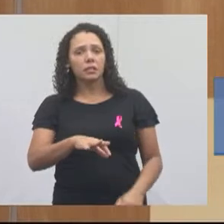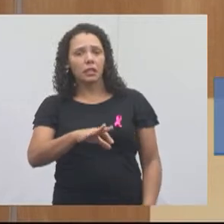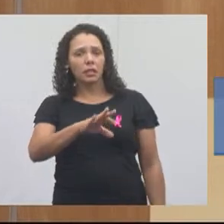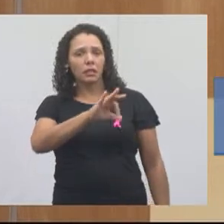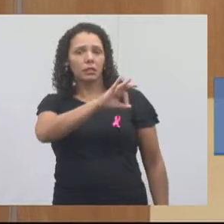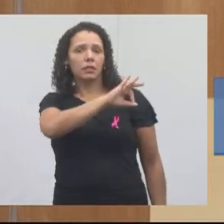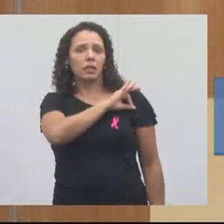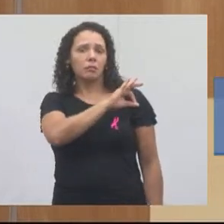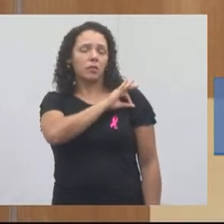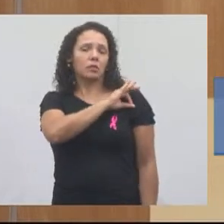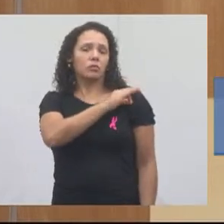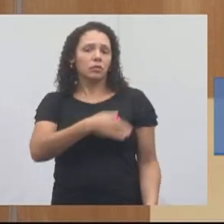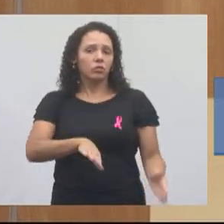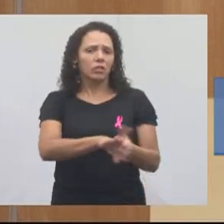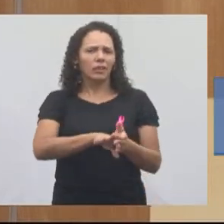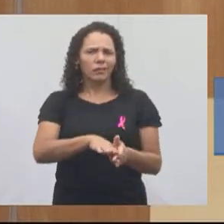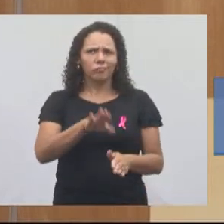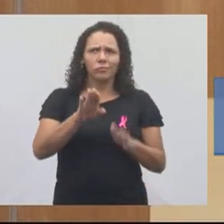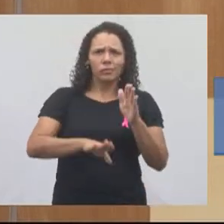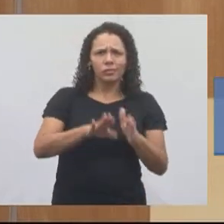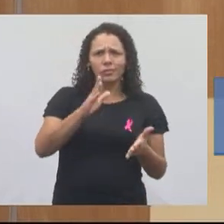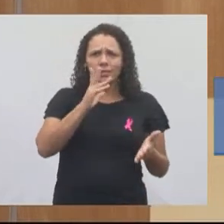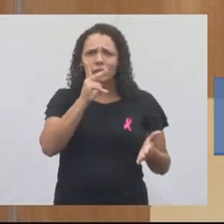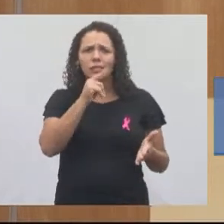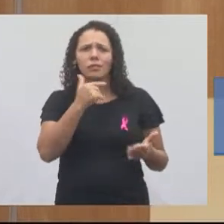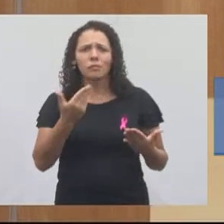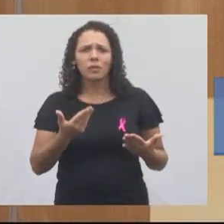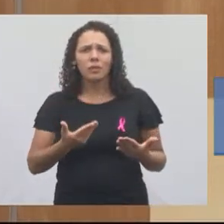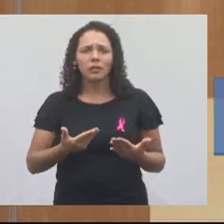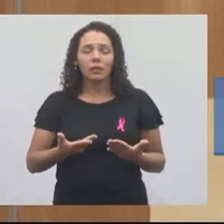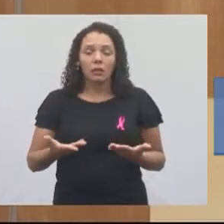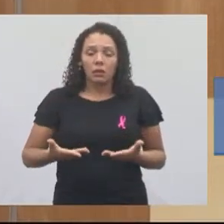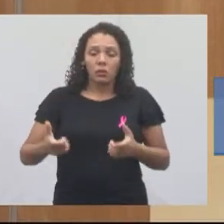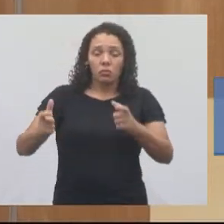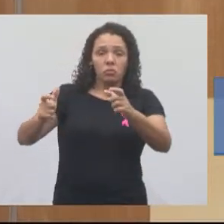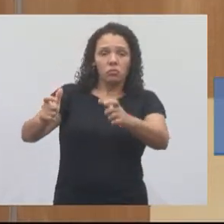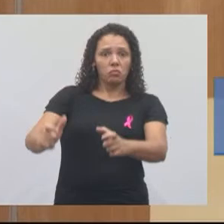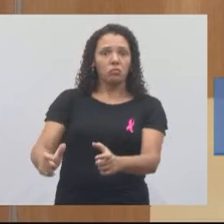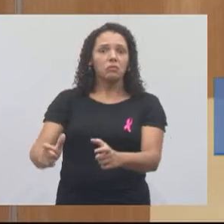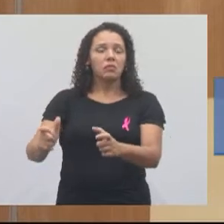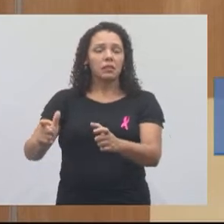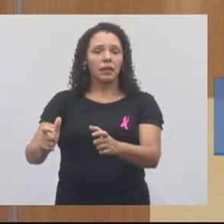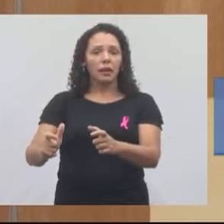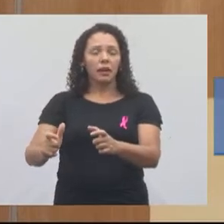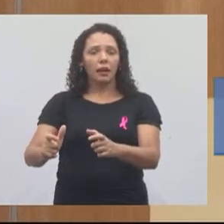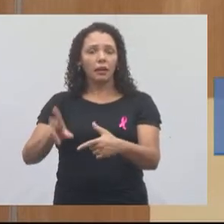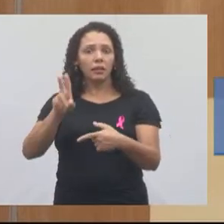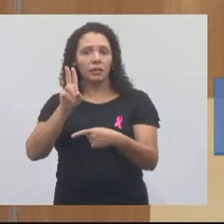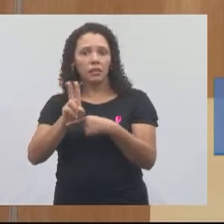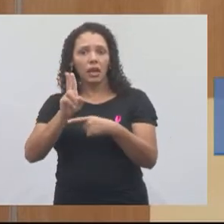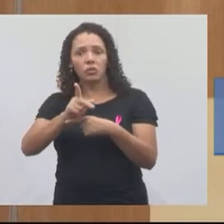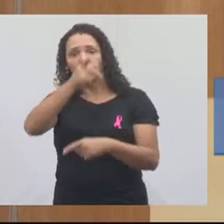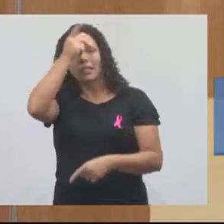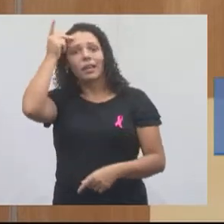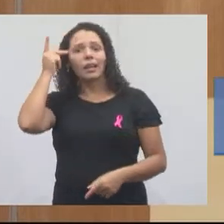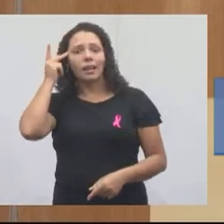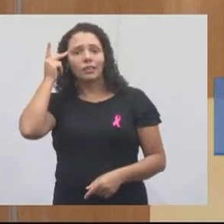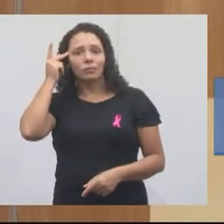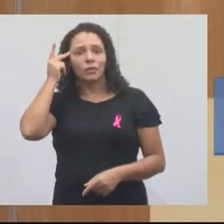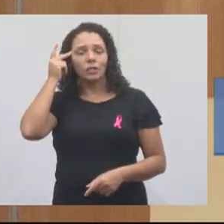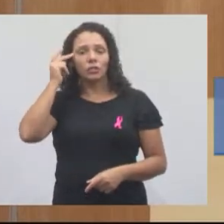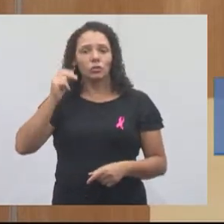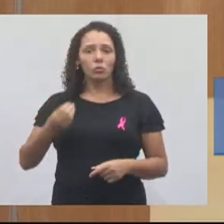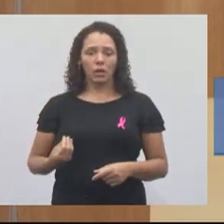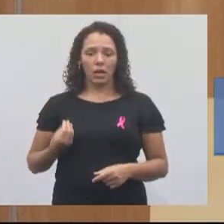vezes uma demora para chegar. E ali numa casa de recuperação, onde cuida